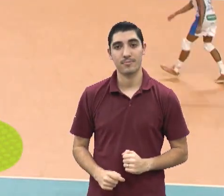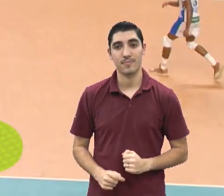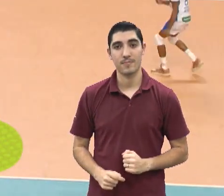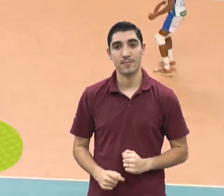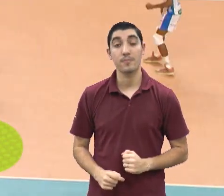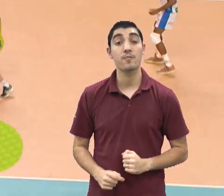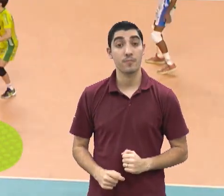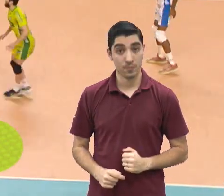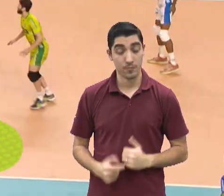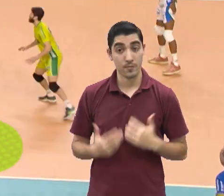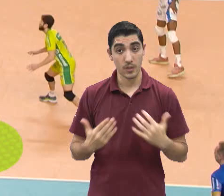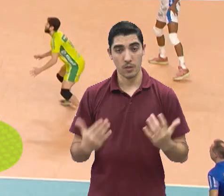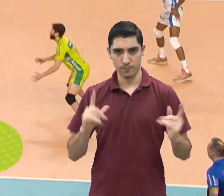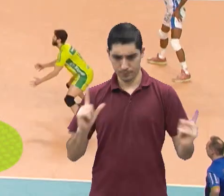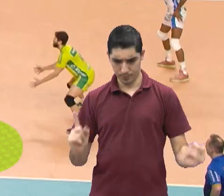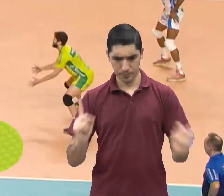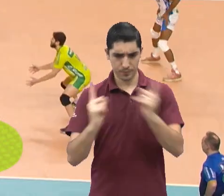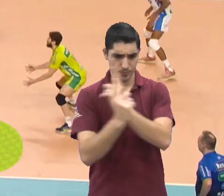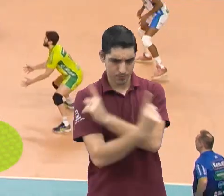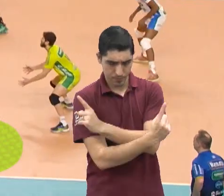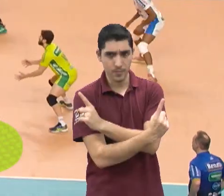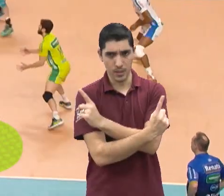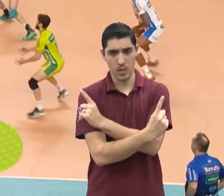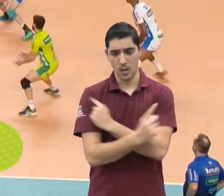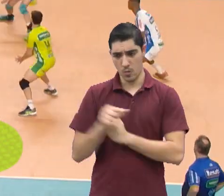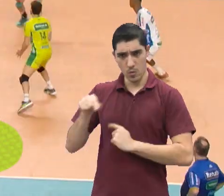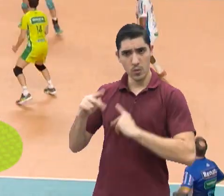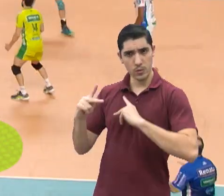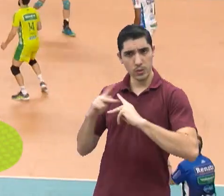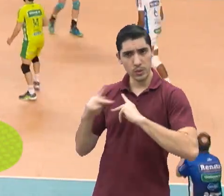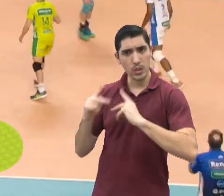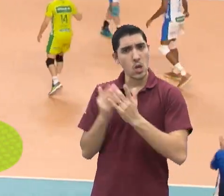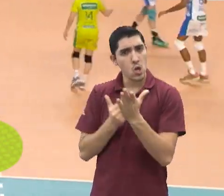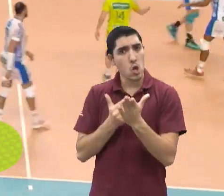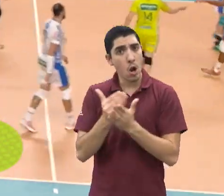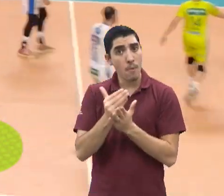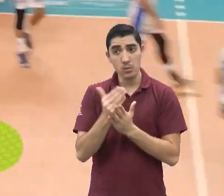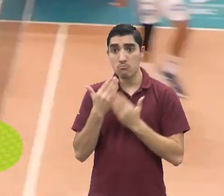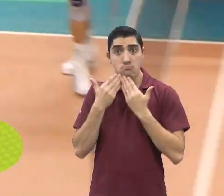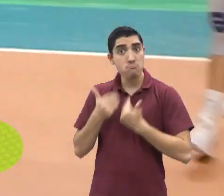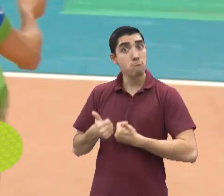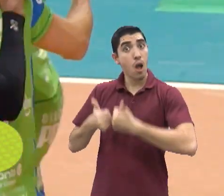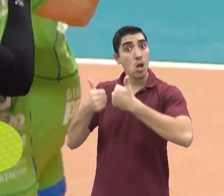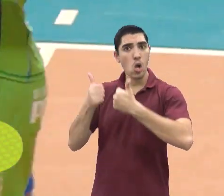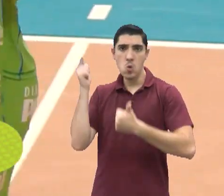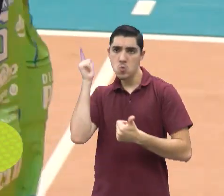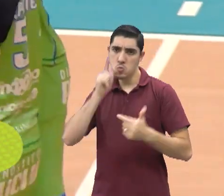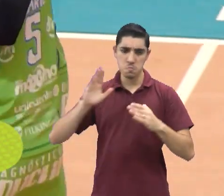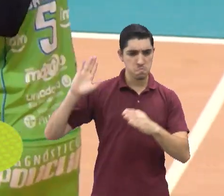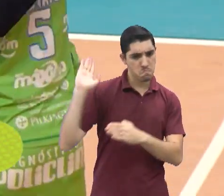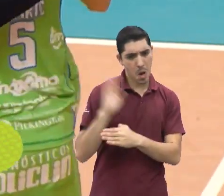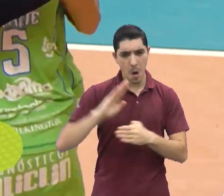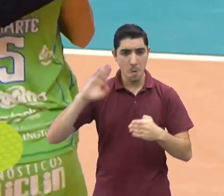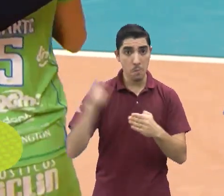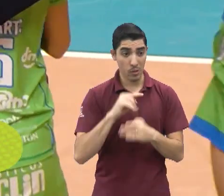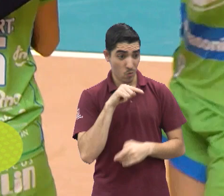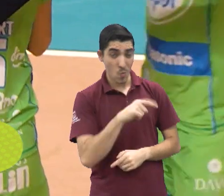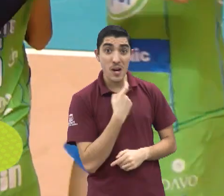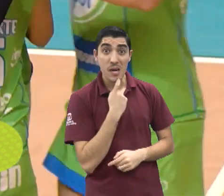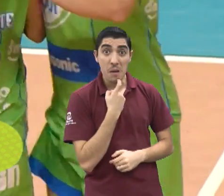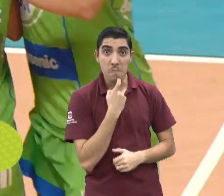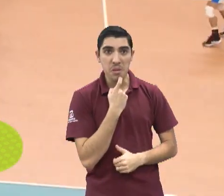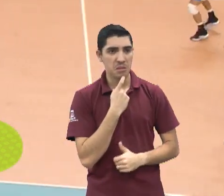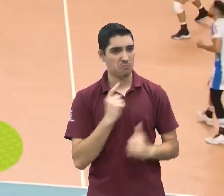Com uma postura mais agressiva, o São José começou o segundo set acertando mais e dando poucas chances para o